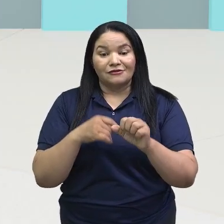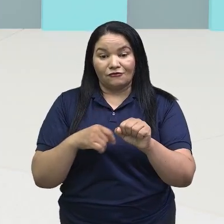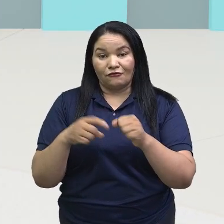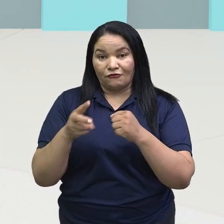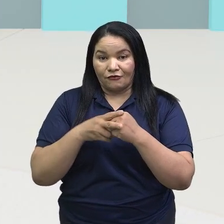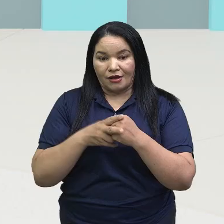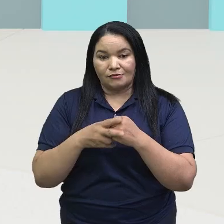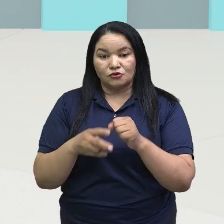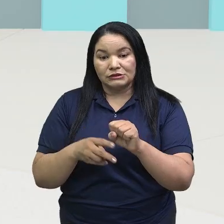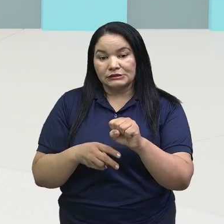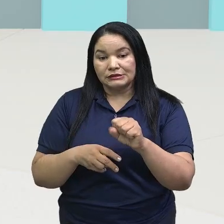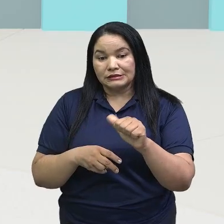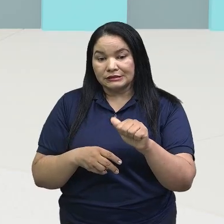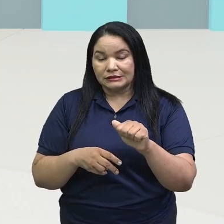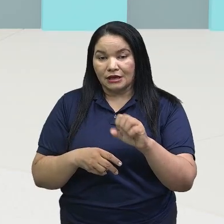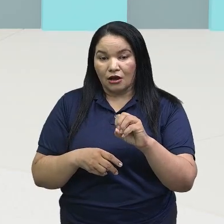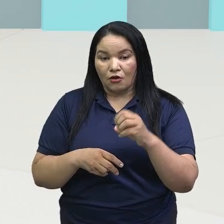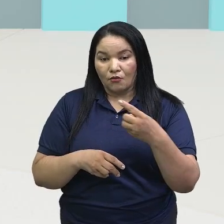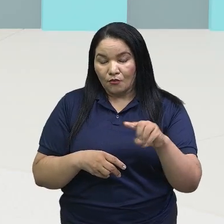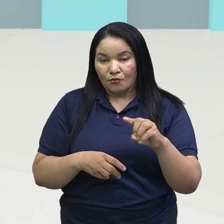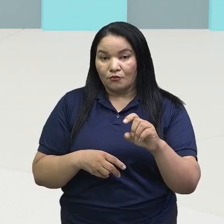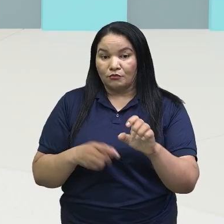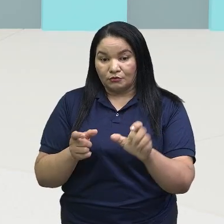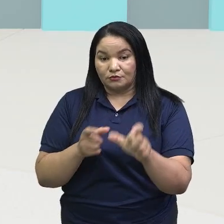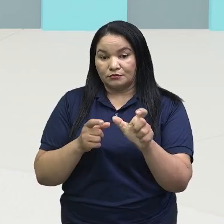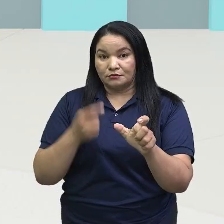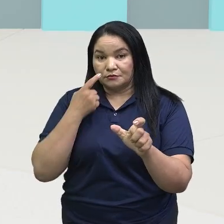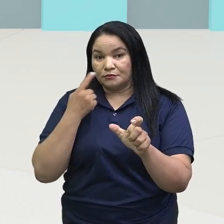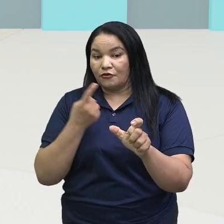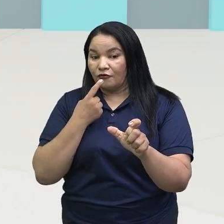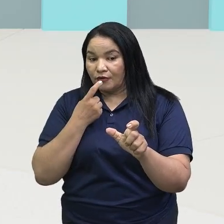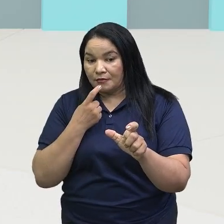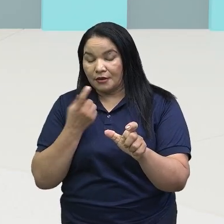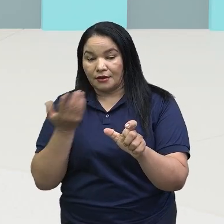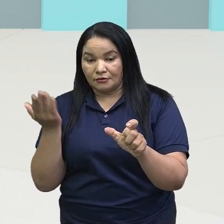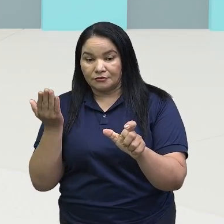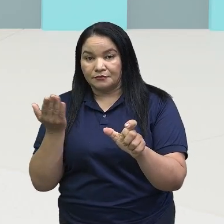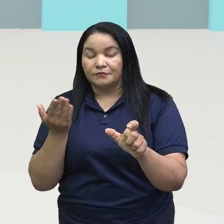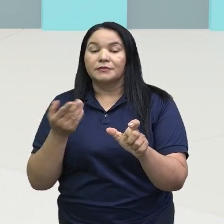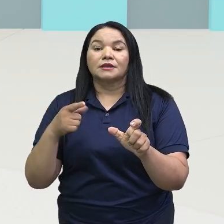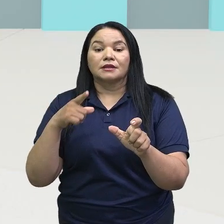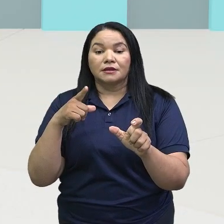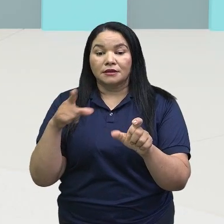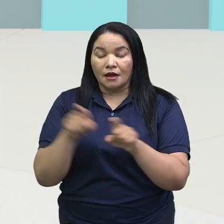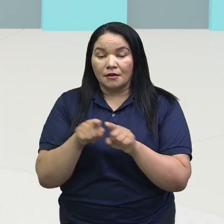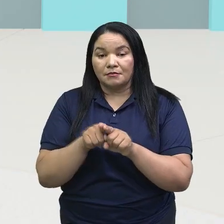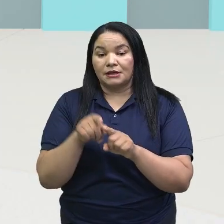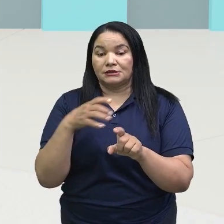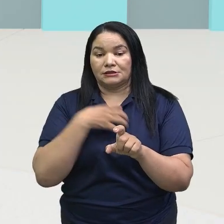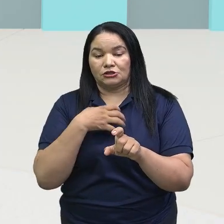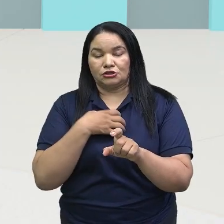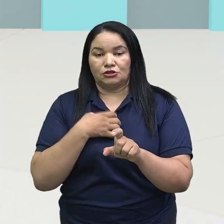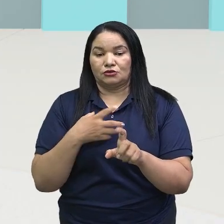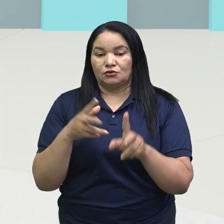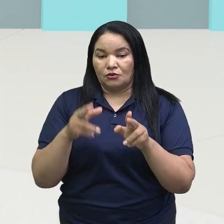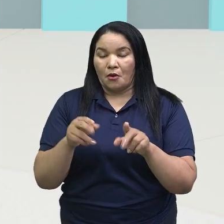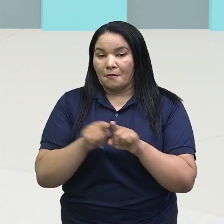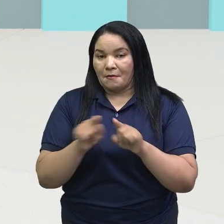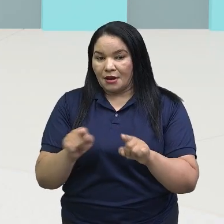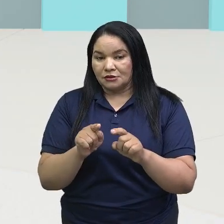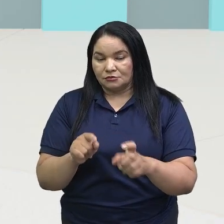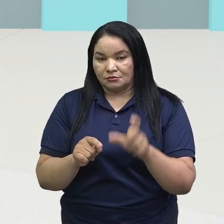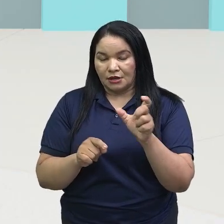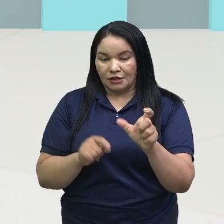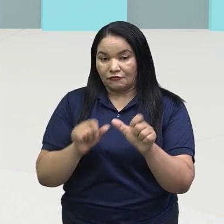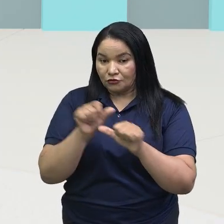nós tem o mesmo sentido, né, da primeira oração aí, mas nós trocamos algumas palavras. Então,